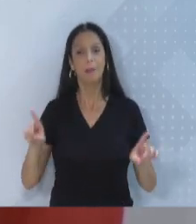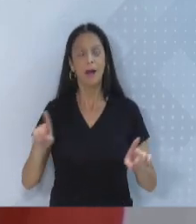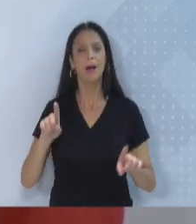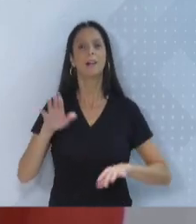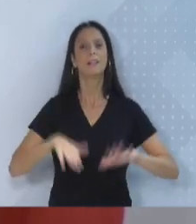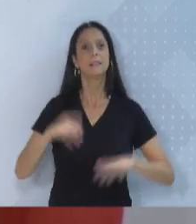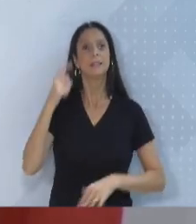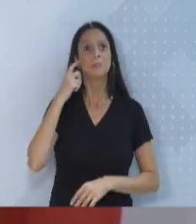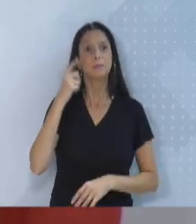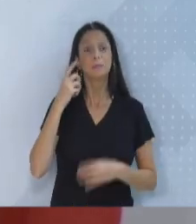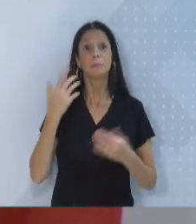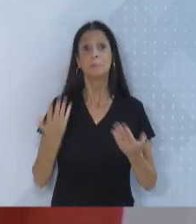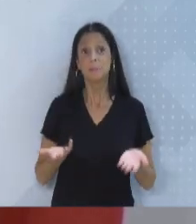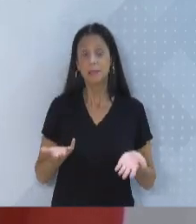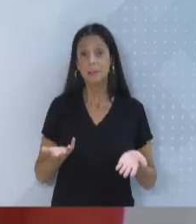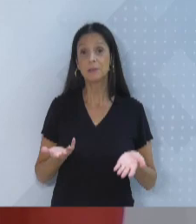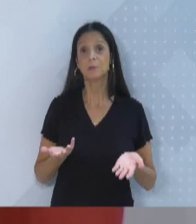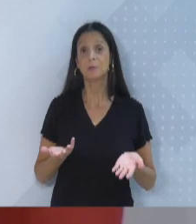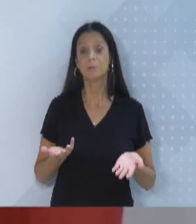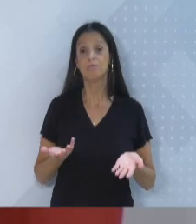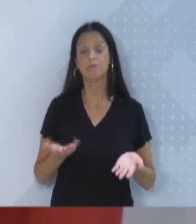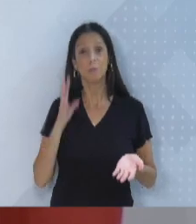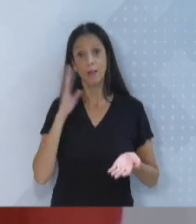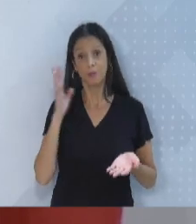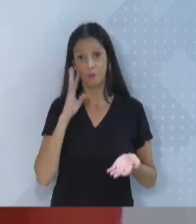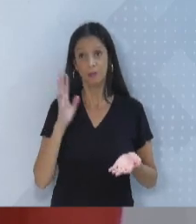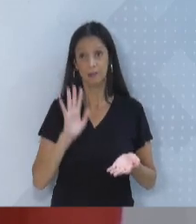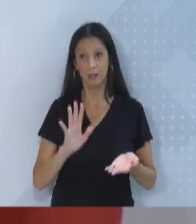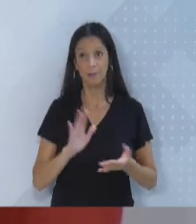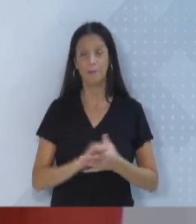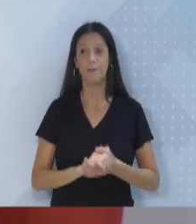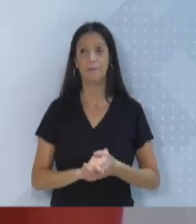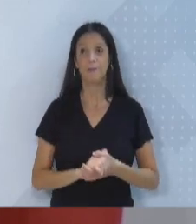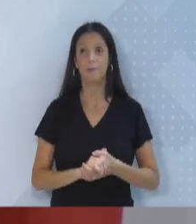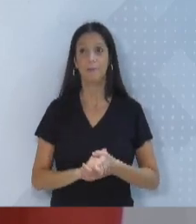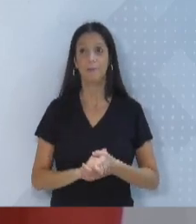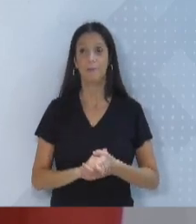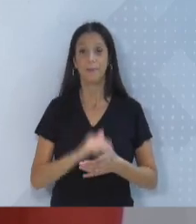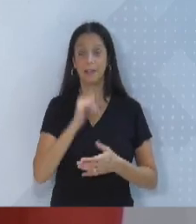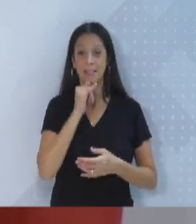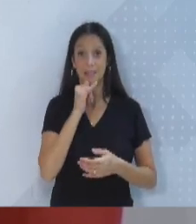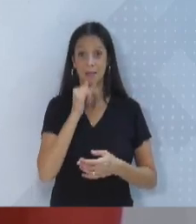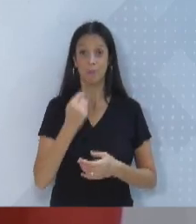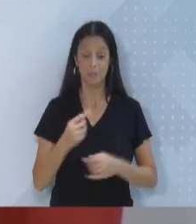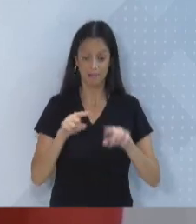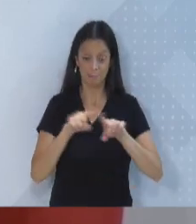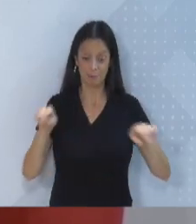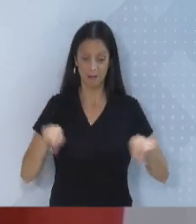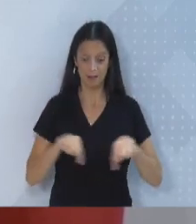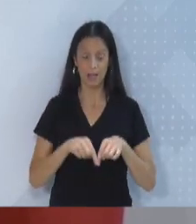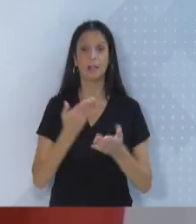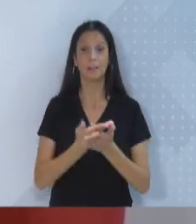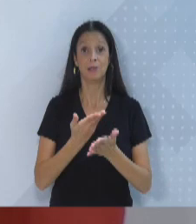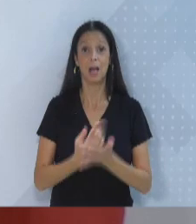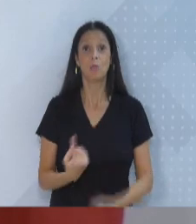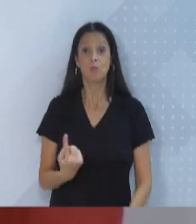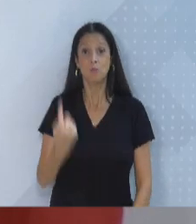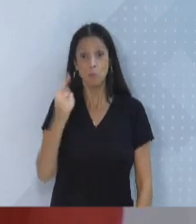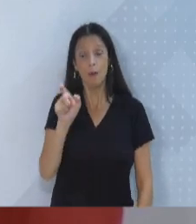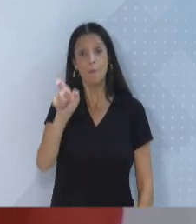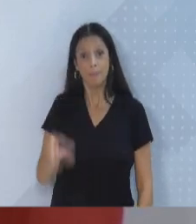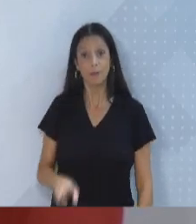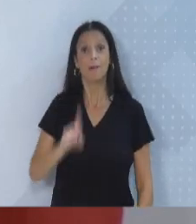modo, que temos um autista para cada sala de aula. Como